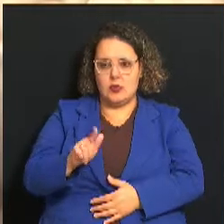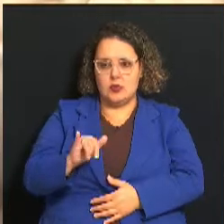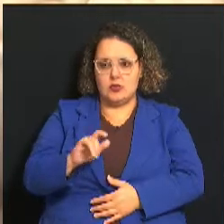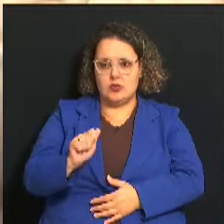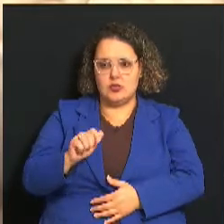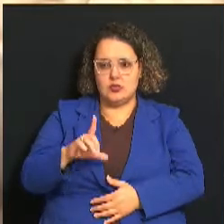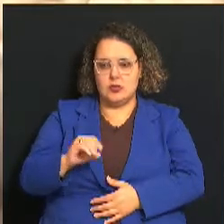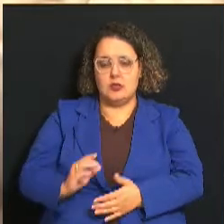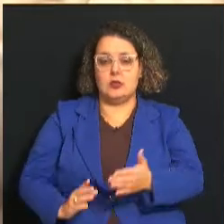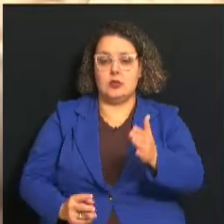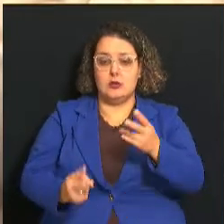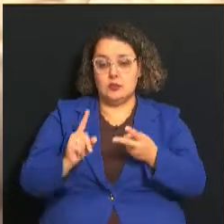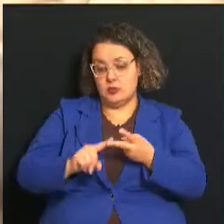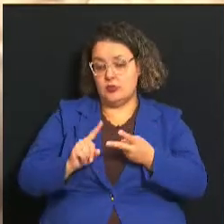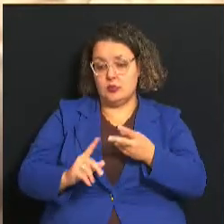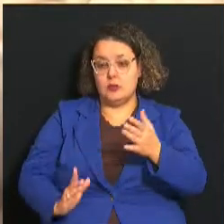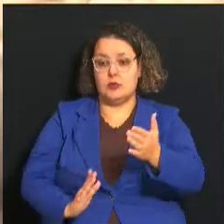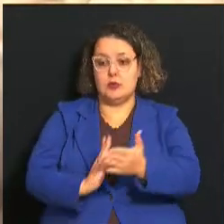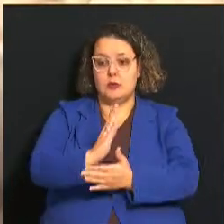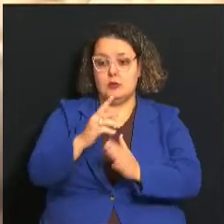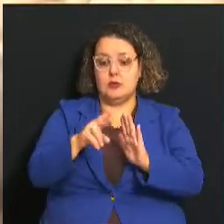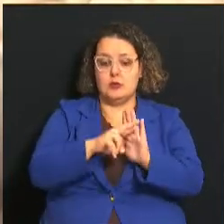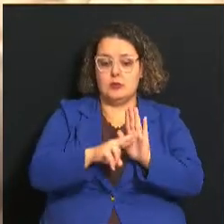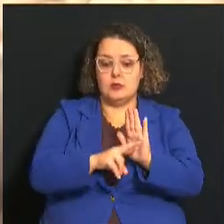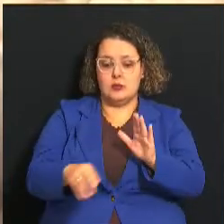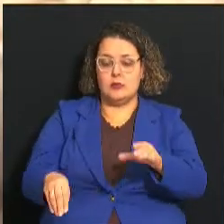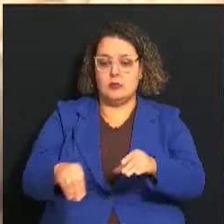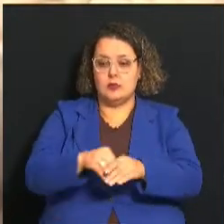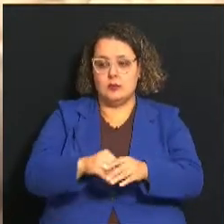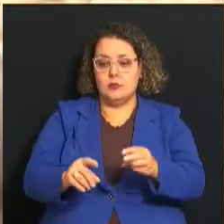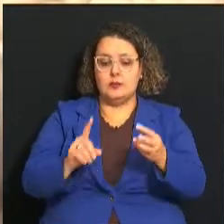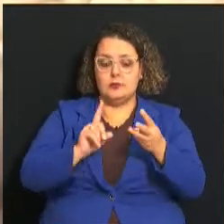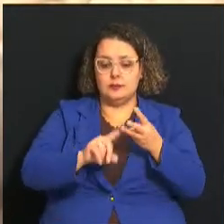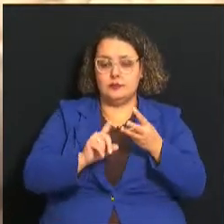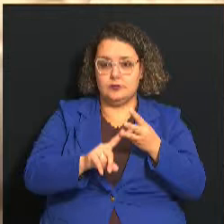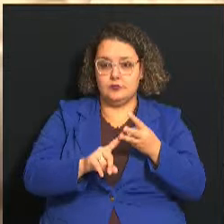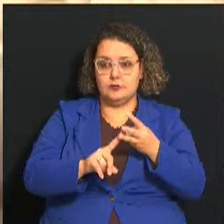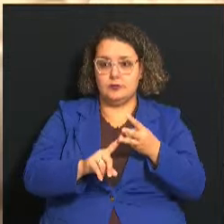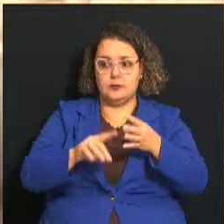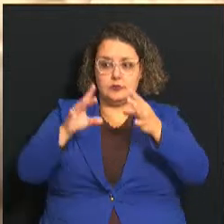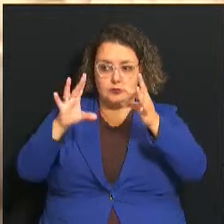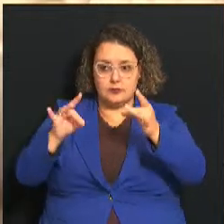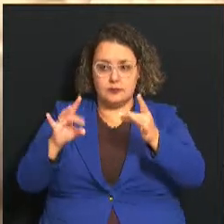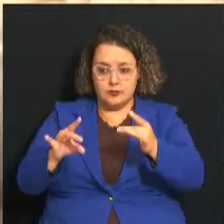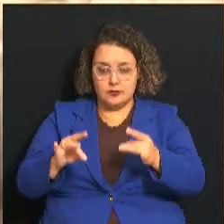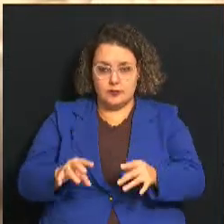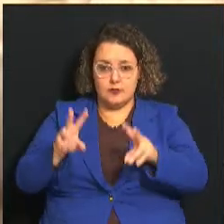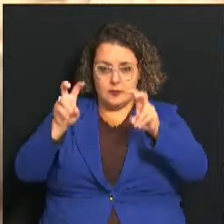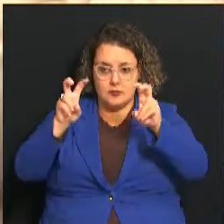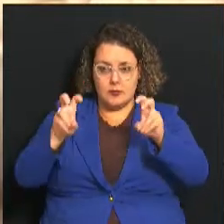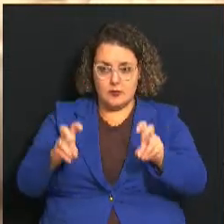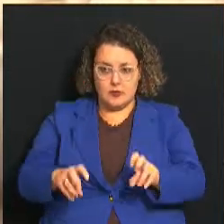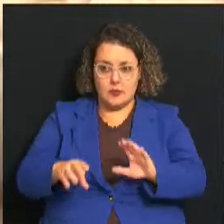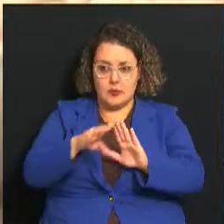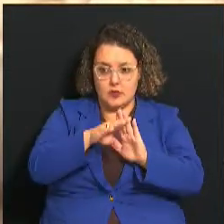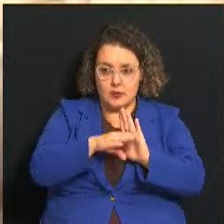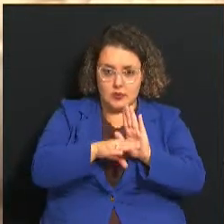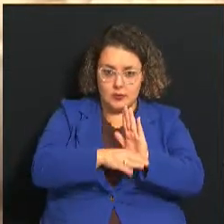Aprovar alterações do regimento interno. 3. Definir os temas a serem pautados pela